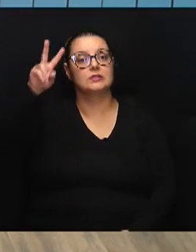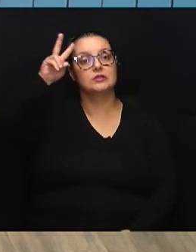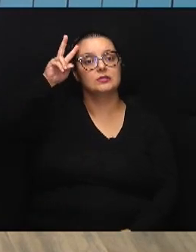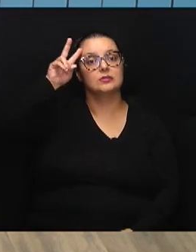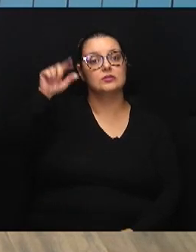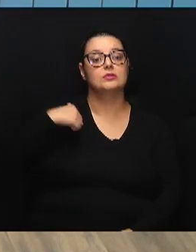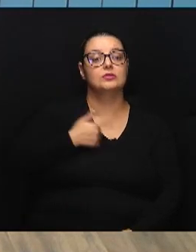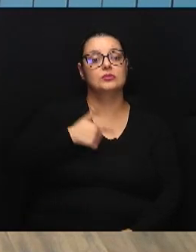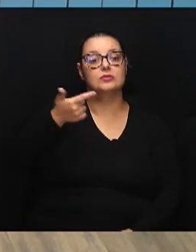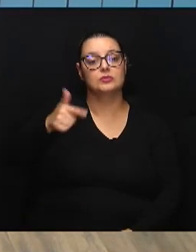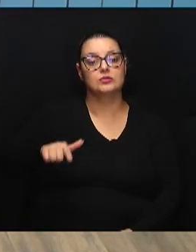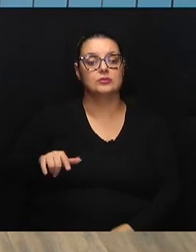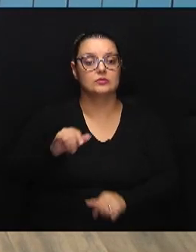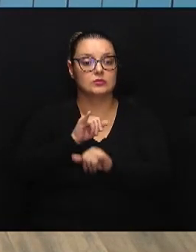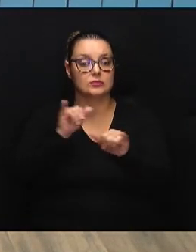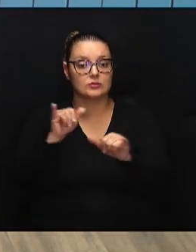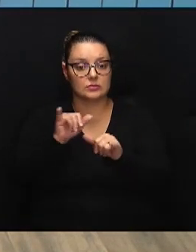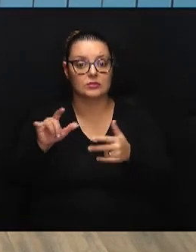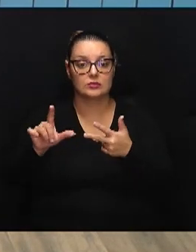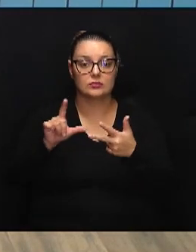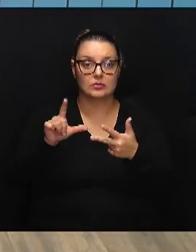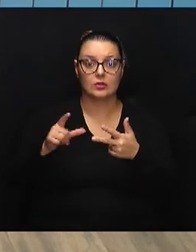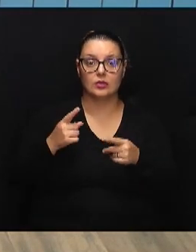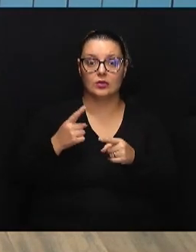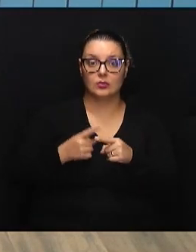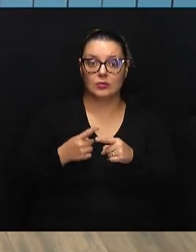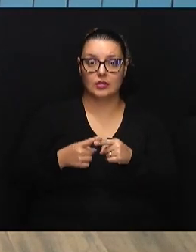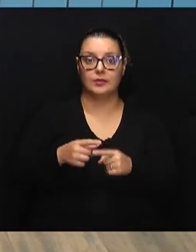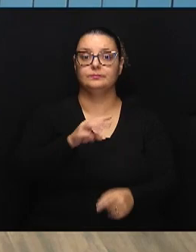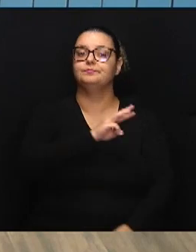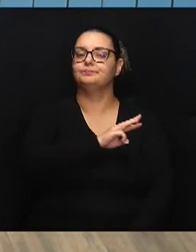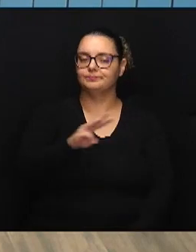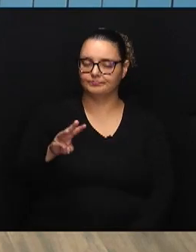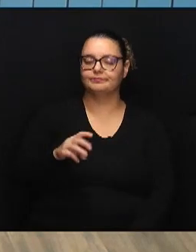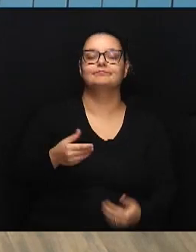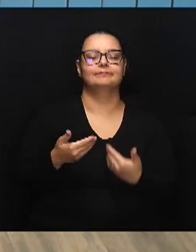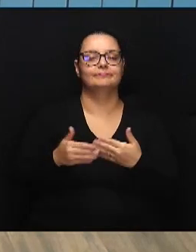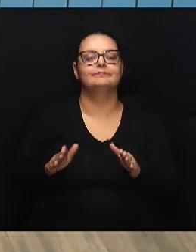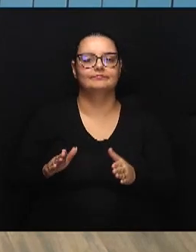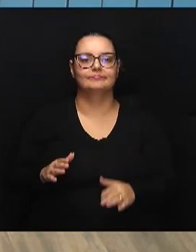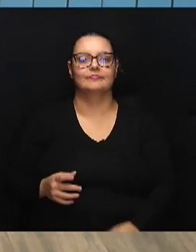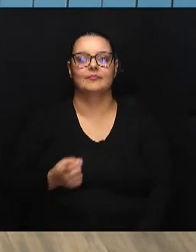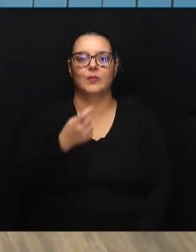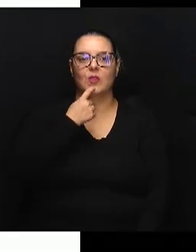A gente segue aqui com as notícias do Legislativo, site aberto da Câmara.